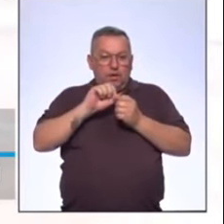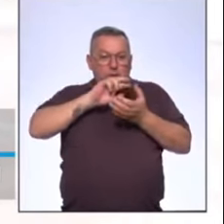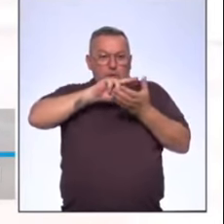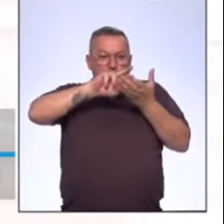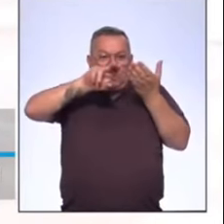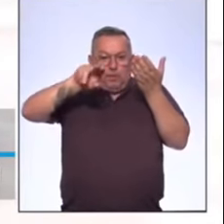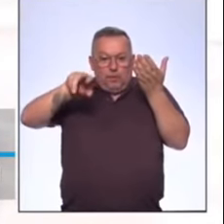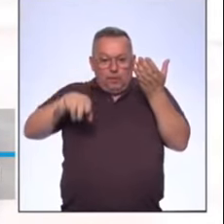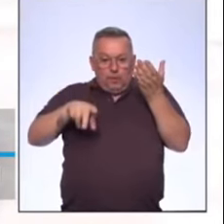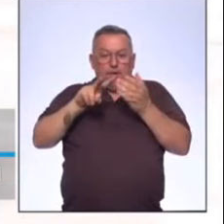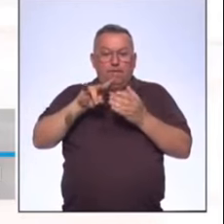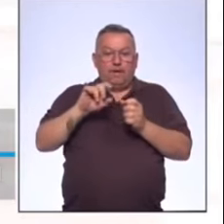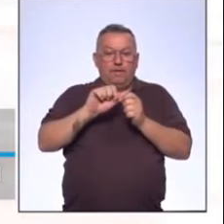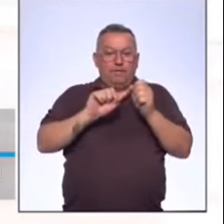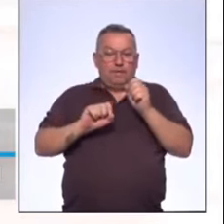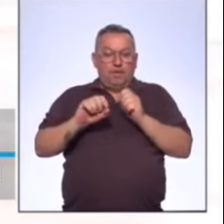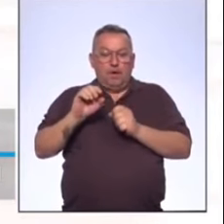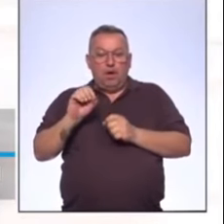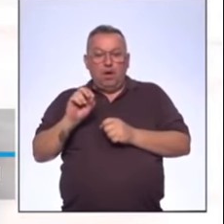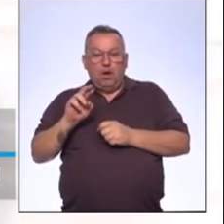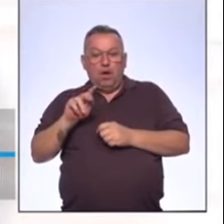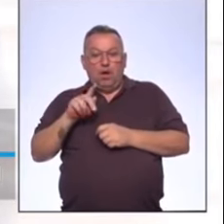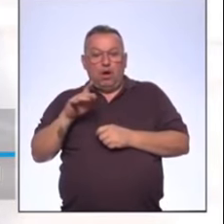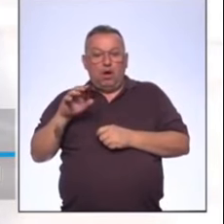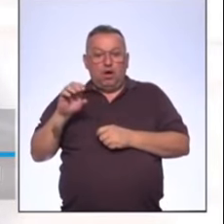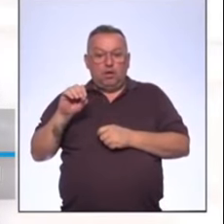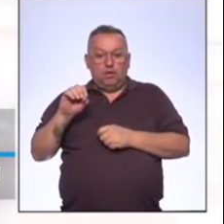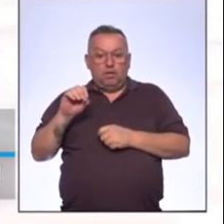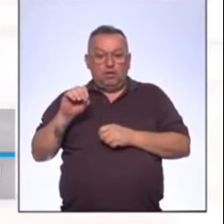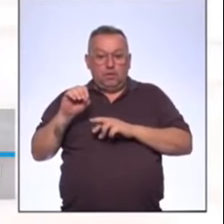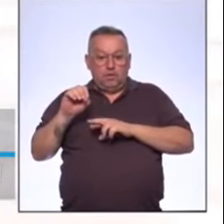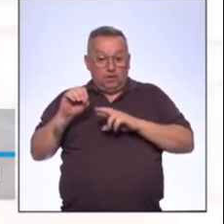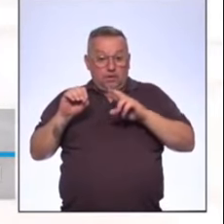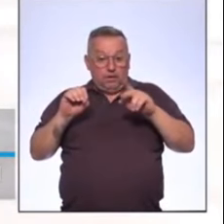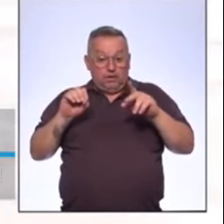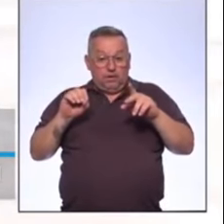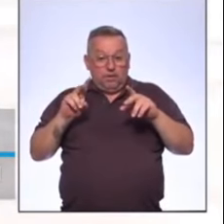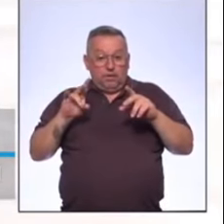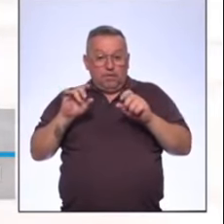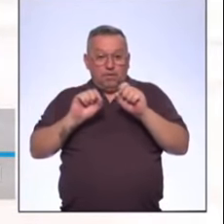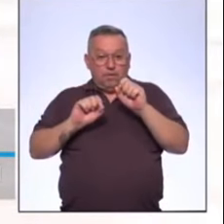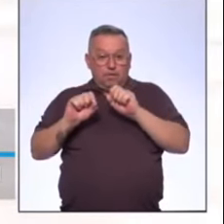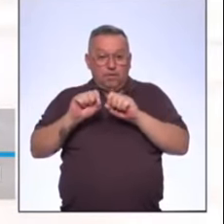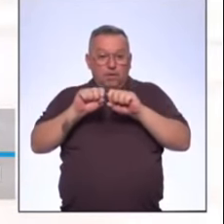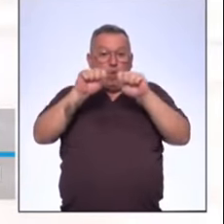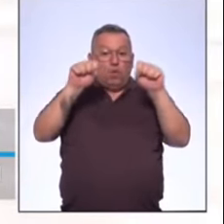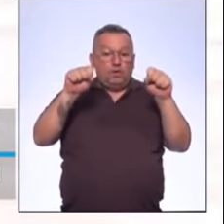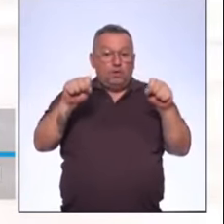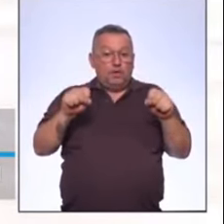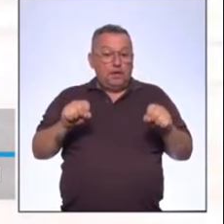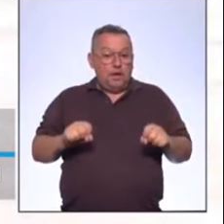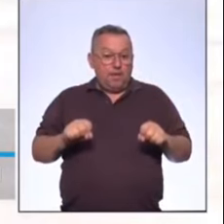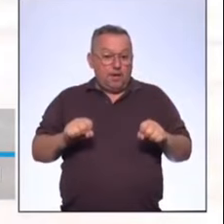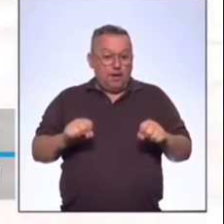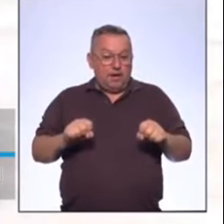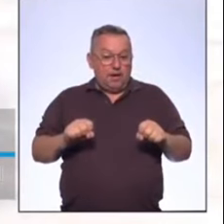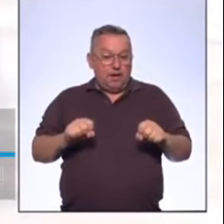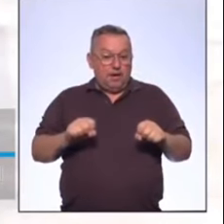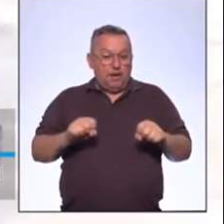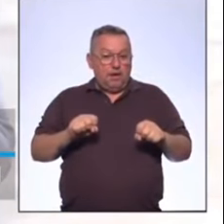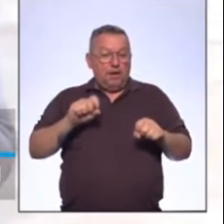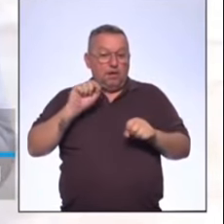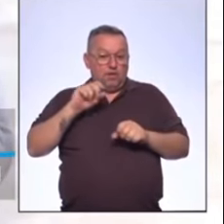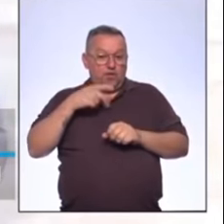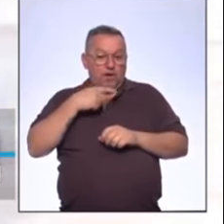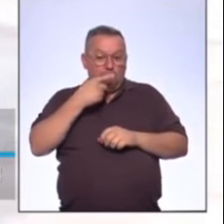diferentes vão formar órgãos, e órgãos diferentes vão formar um sistema. Então, eu